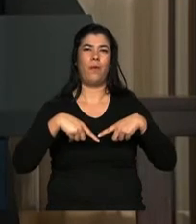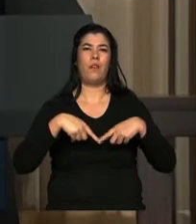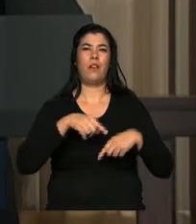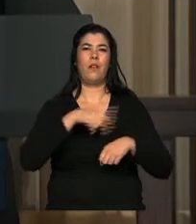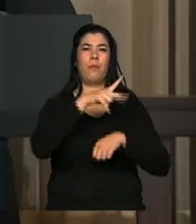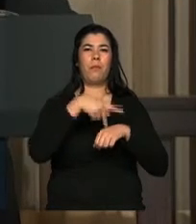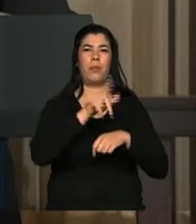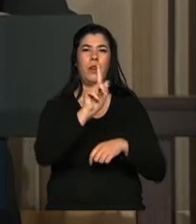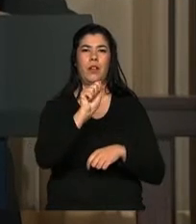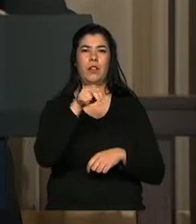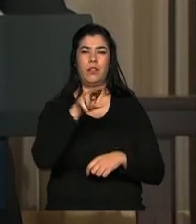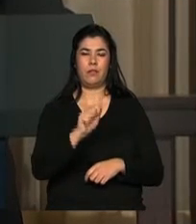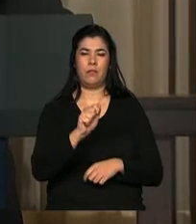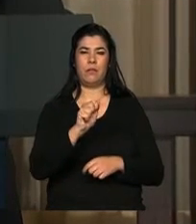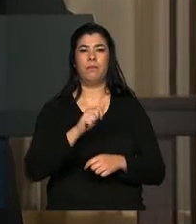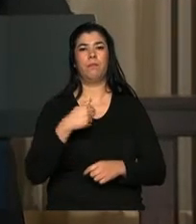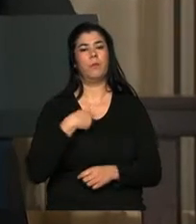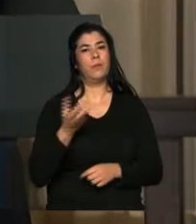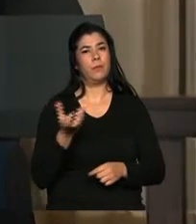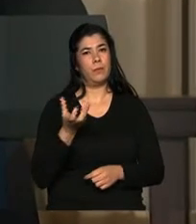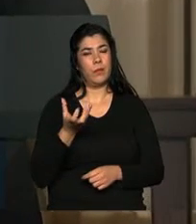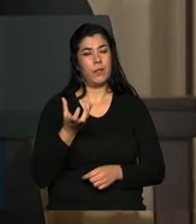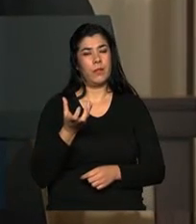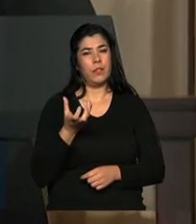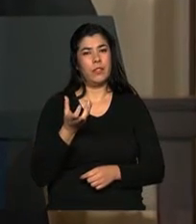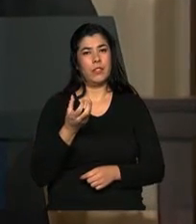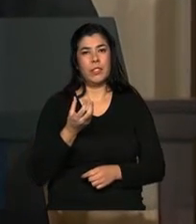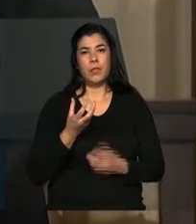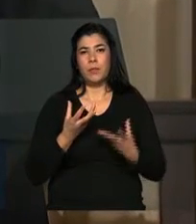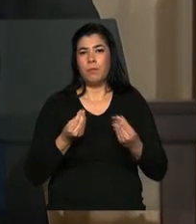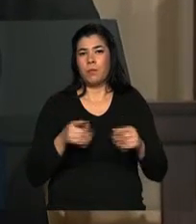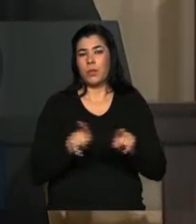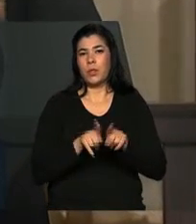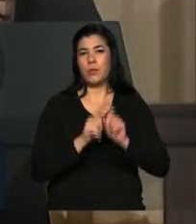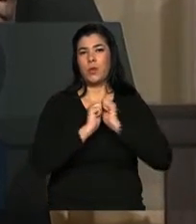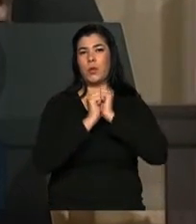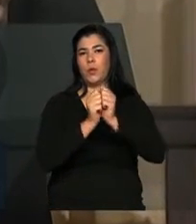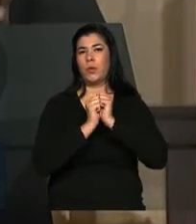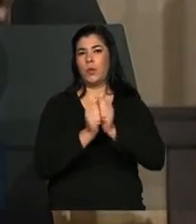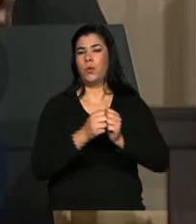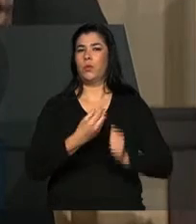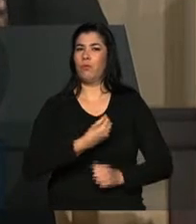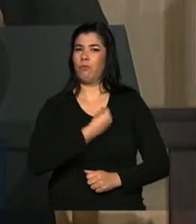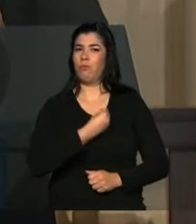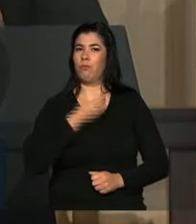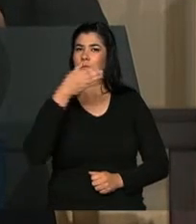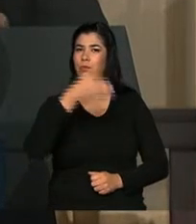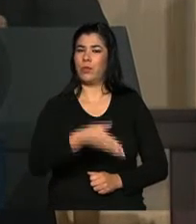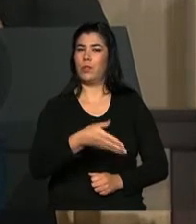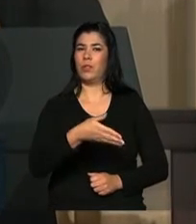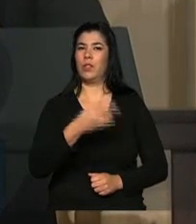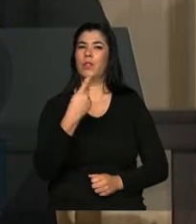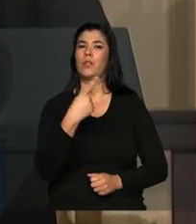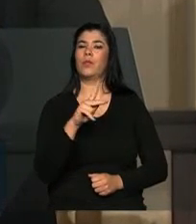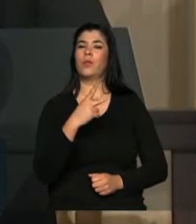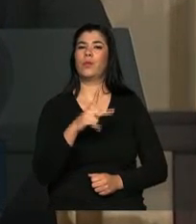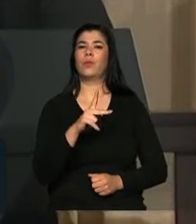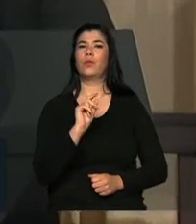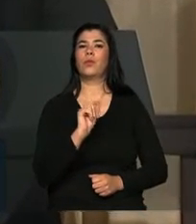eu queria muito estar presente na